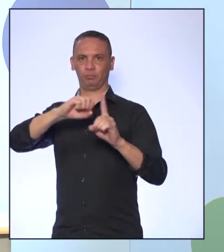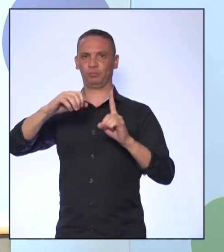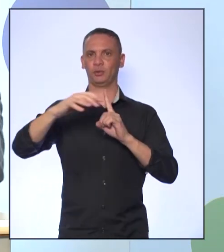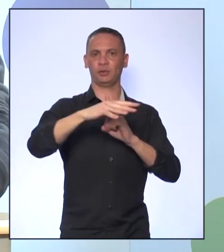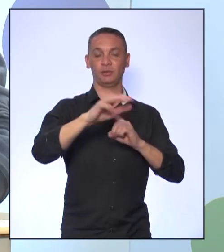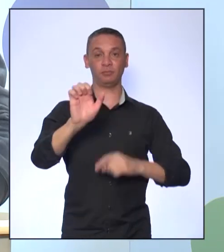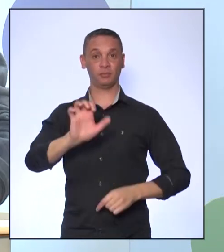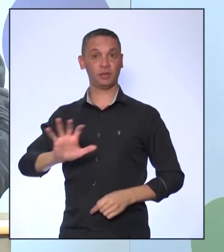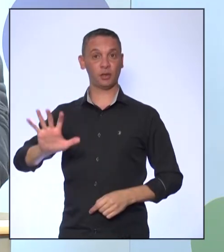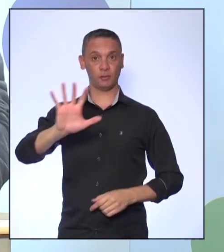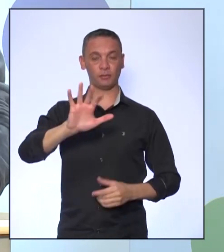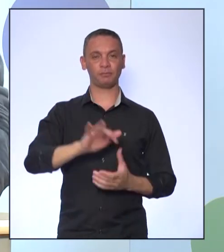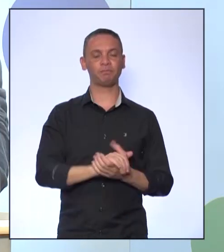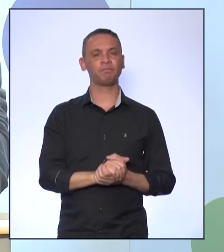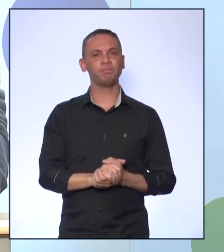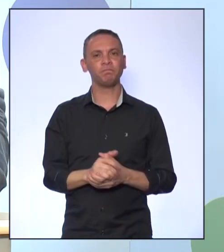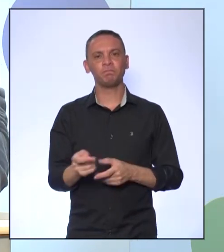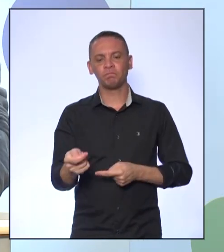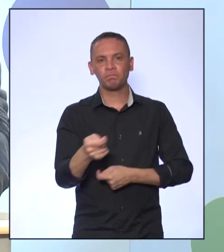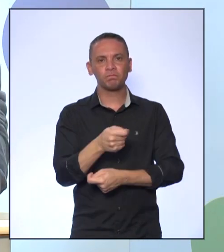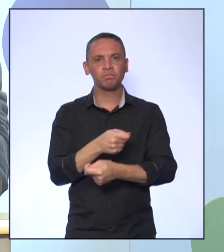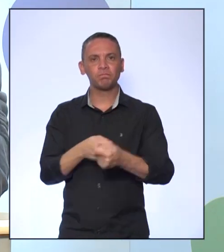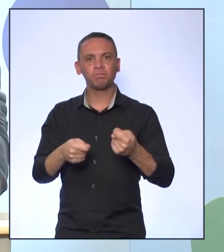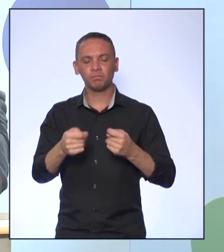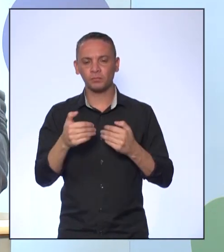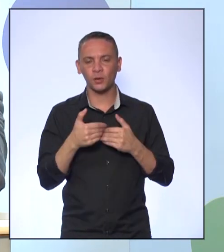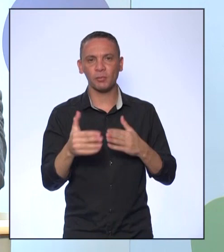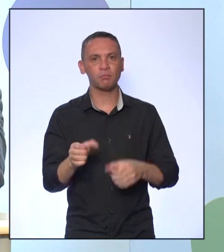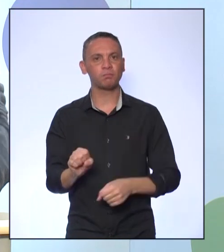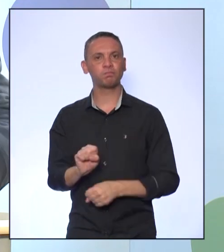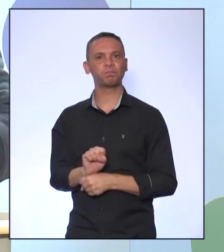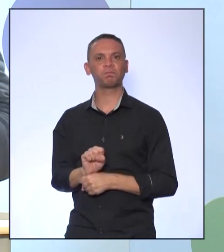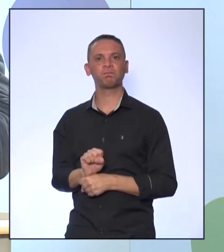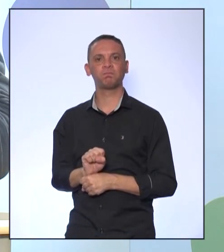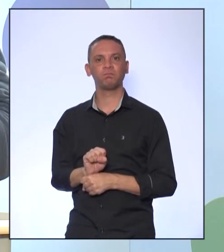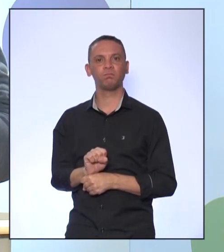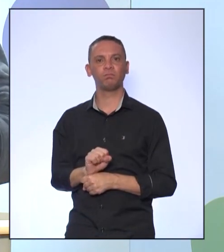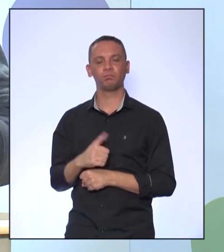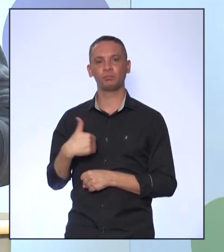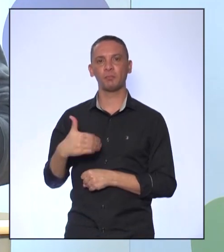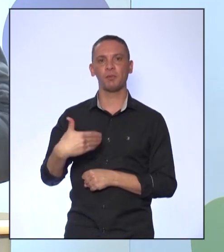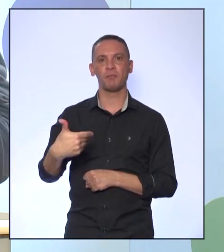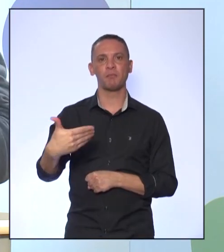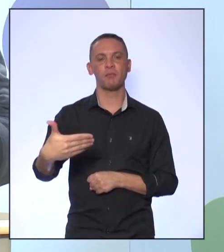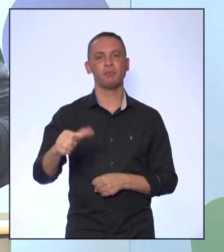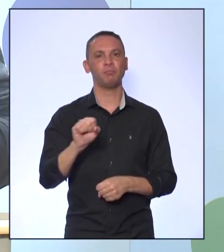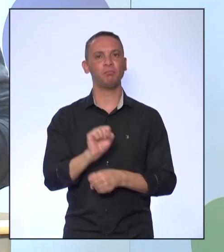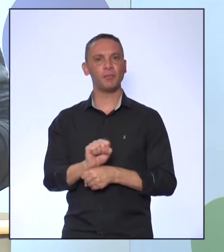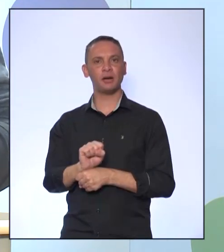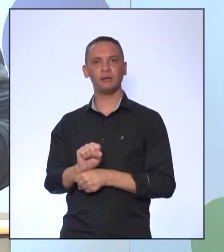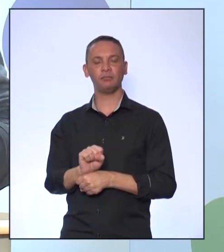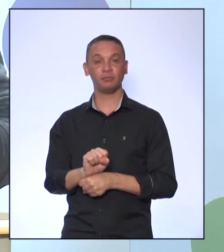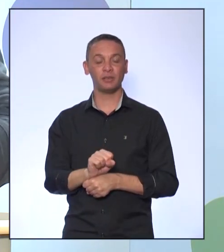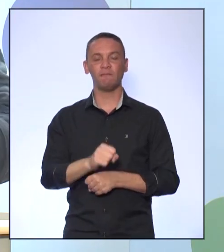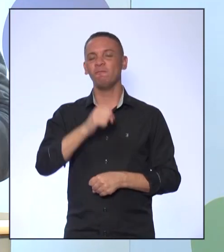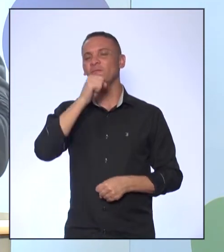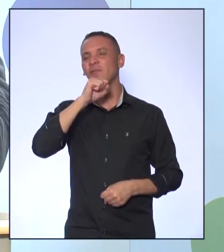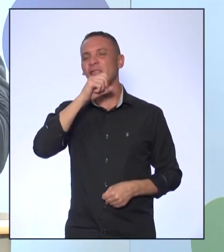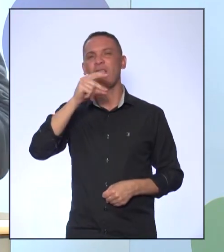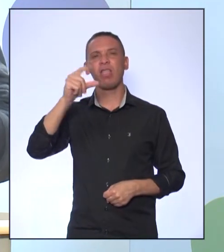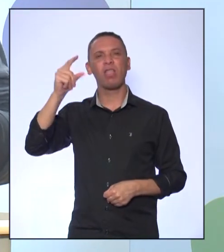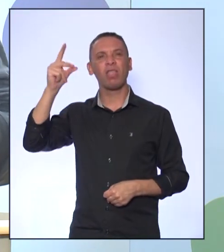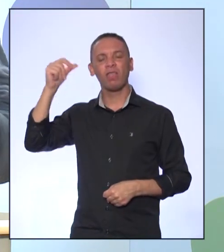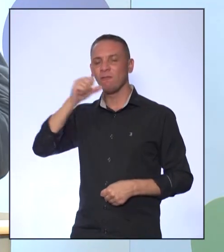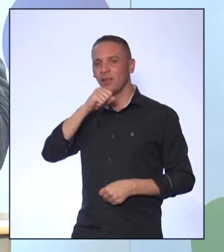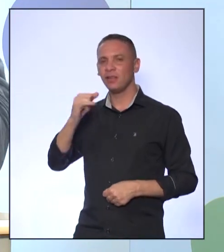bem? Então essa economia ela começa a ficar estagnada com o passar do tempo, né? Quando a gente fala em estagnar, na verdade ela ficou obsoleta. Eu sempre